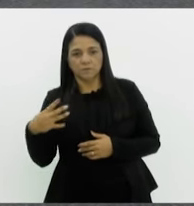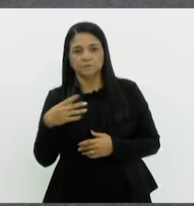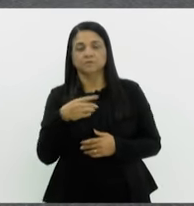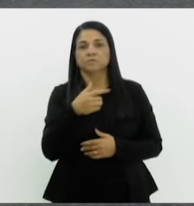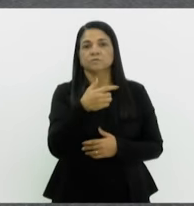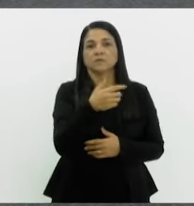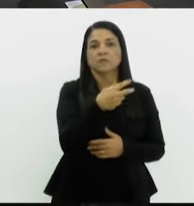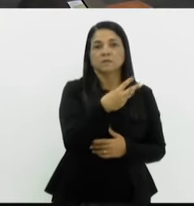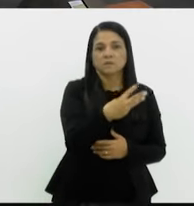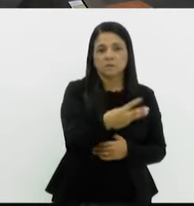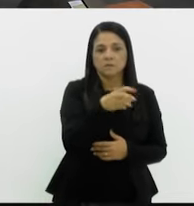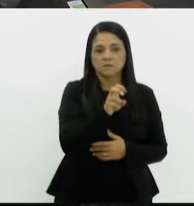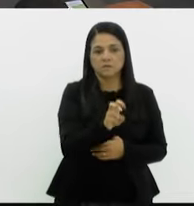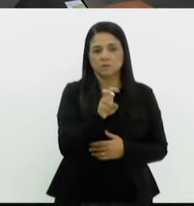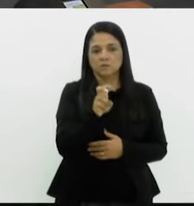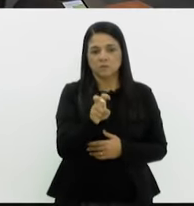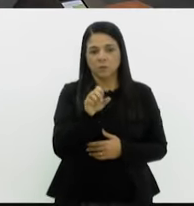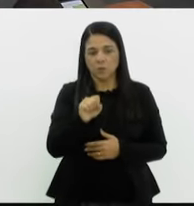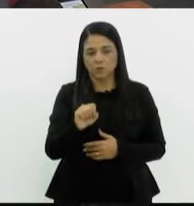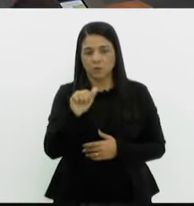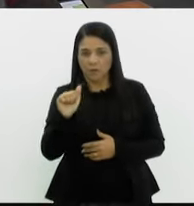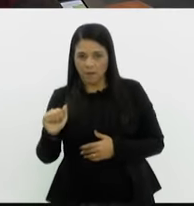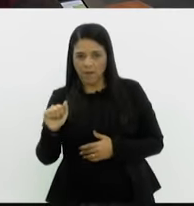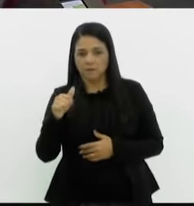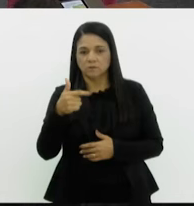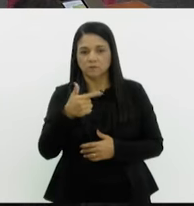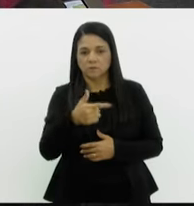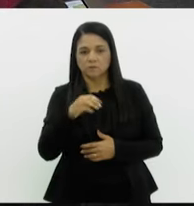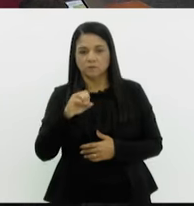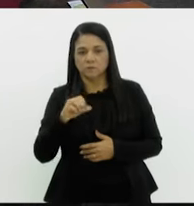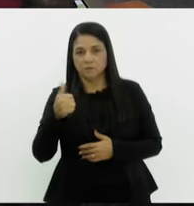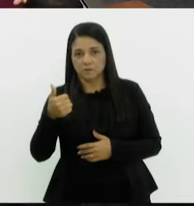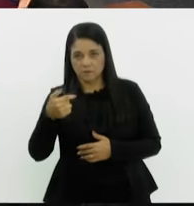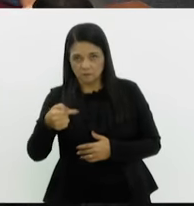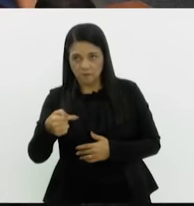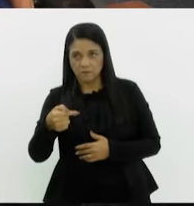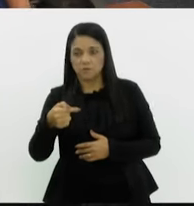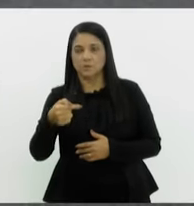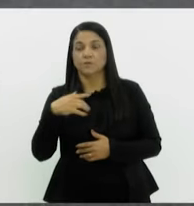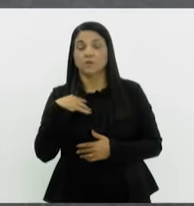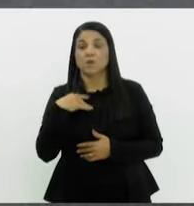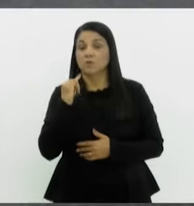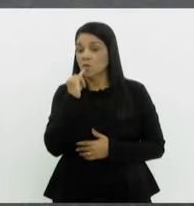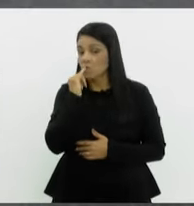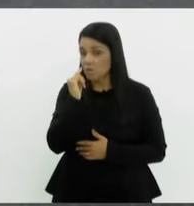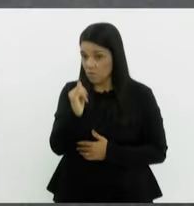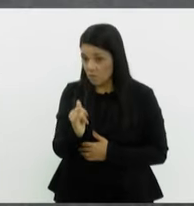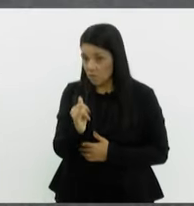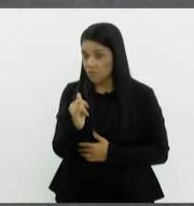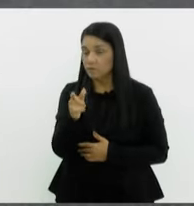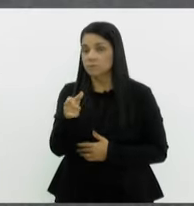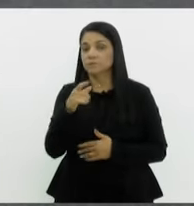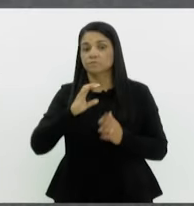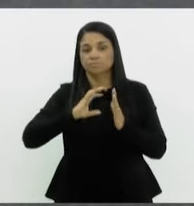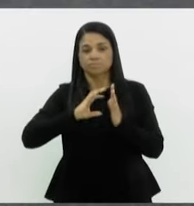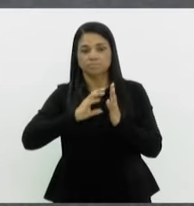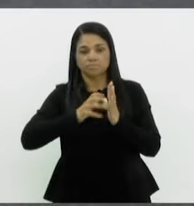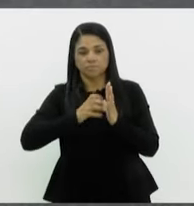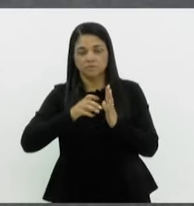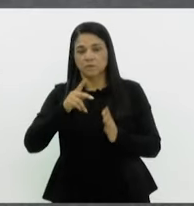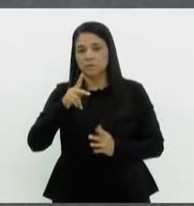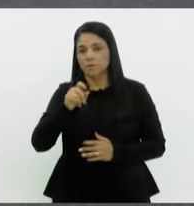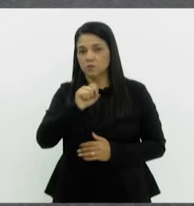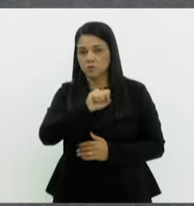2017. Senhor presidente, presidente Brazão, estou dizendo aqui que a bancada do PSOL se abstém dos três